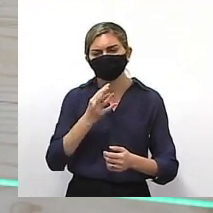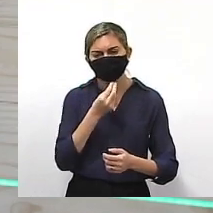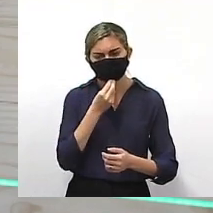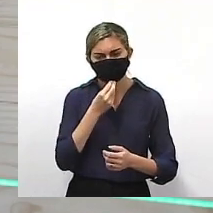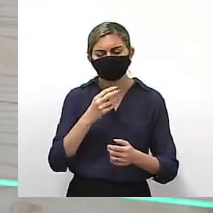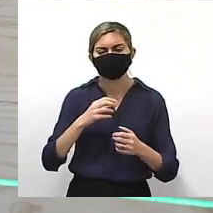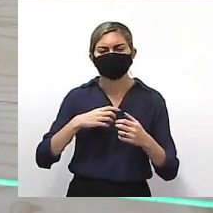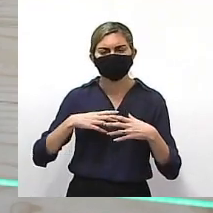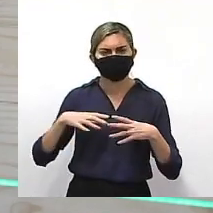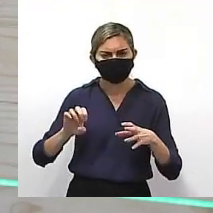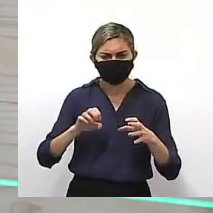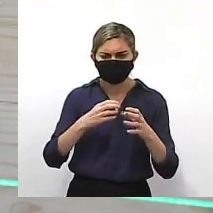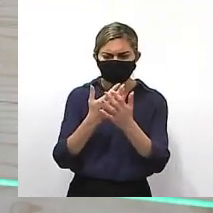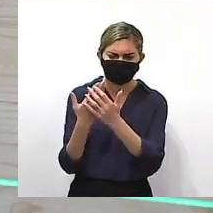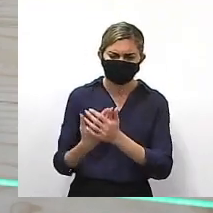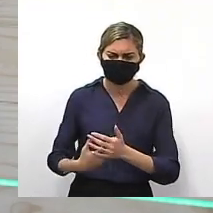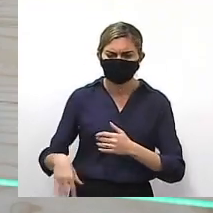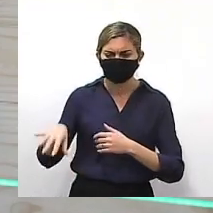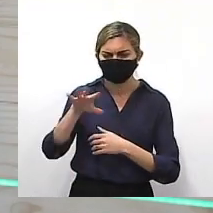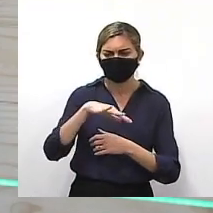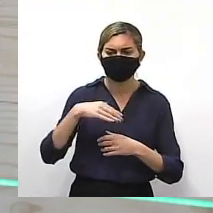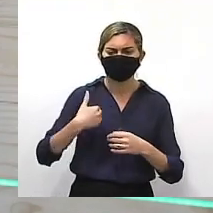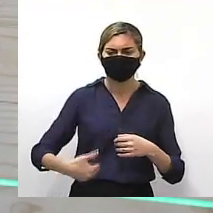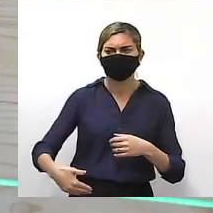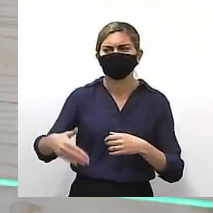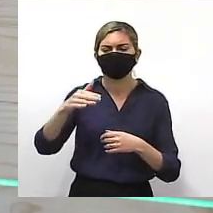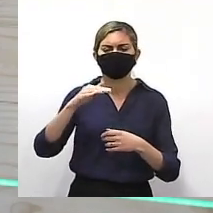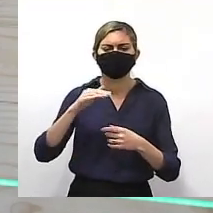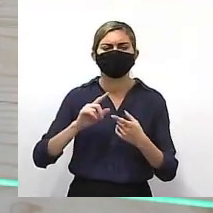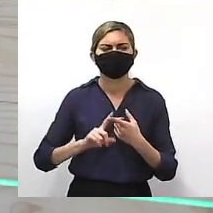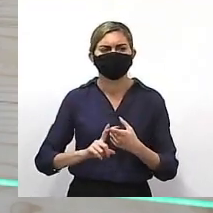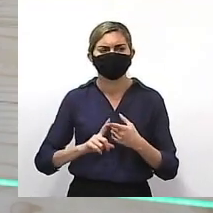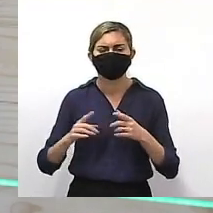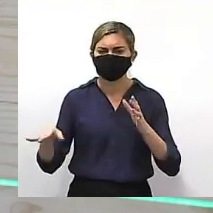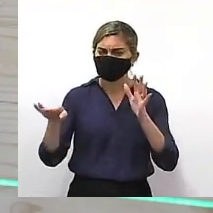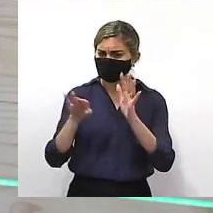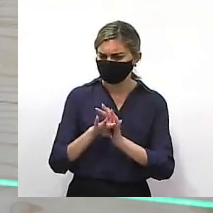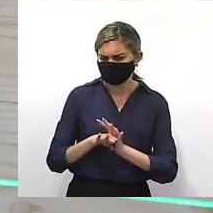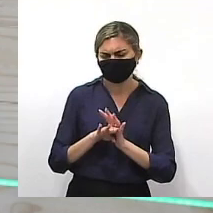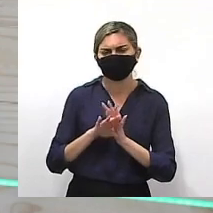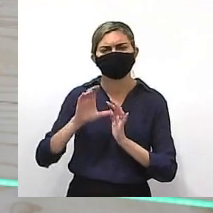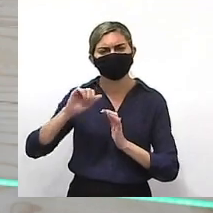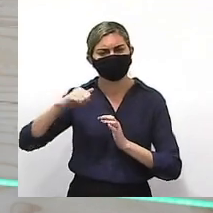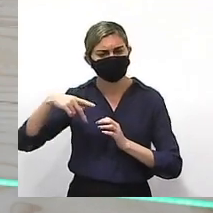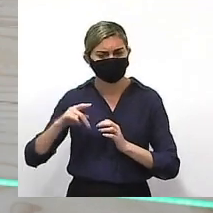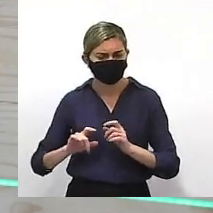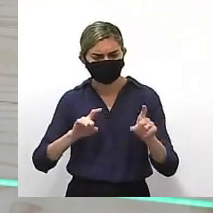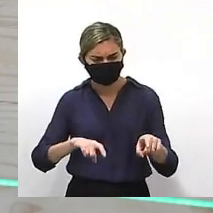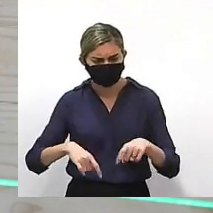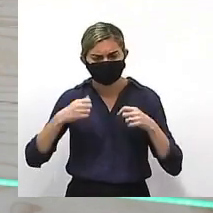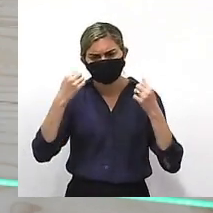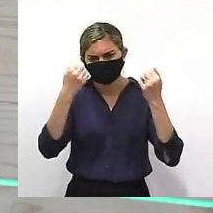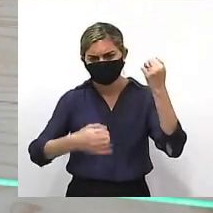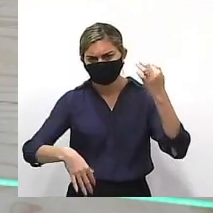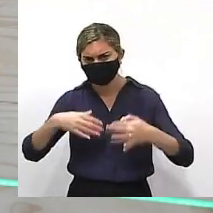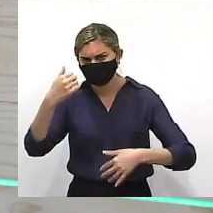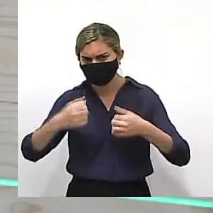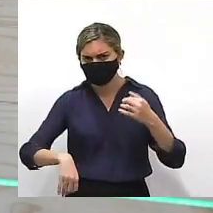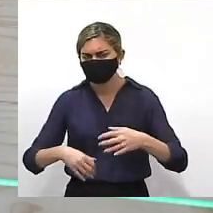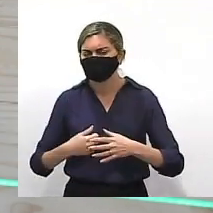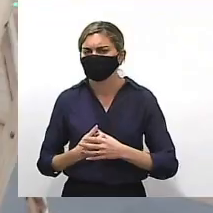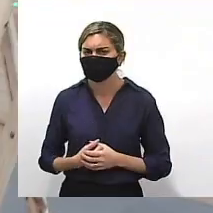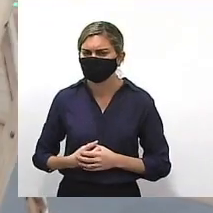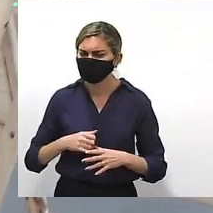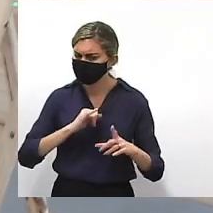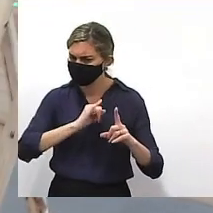estudo etnográfico, ele vai lá para o campo, ele chega no campo, ele conta histórias,